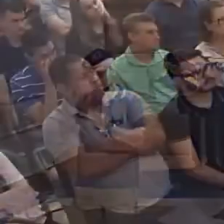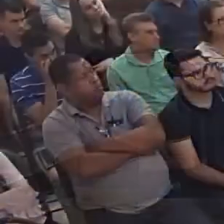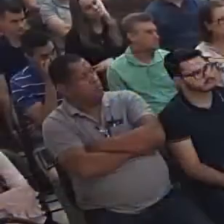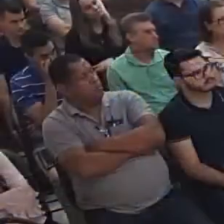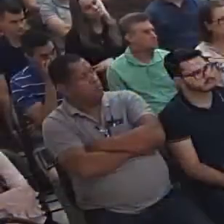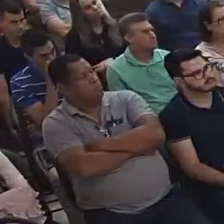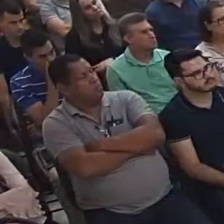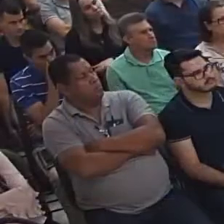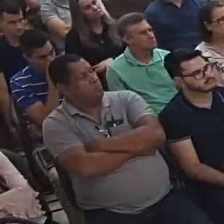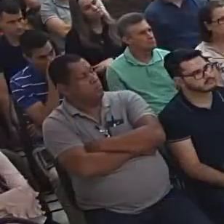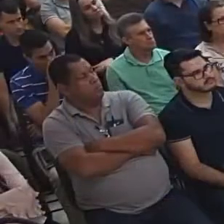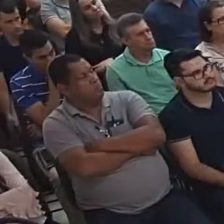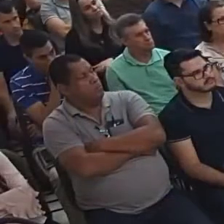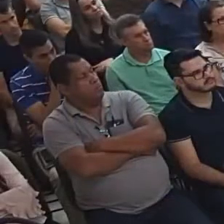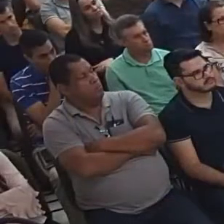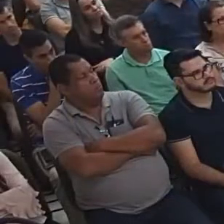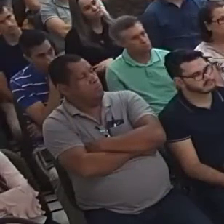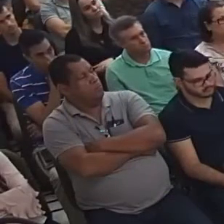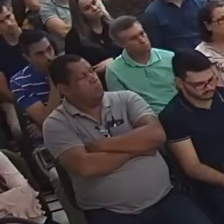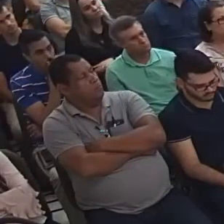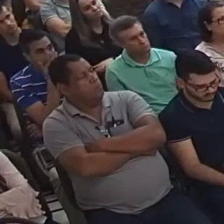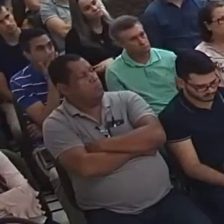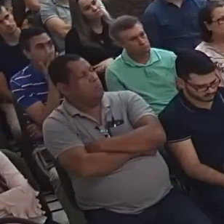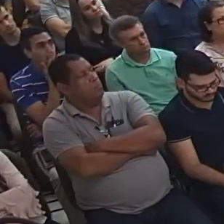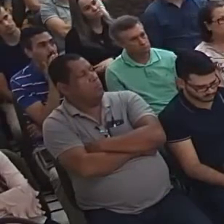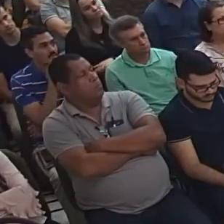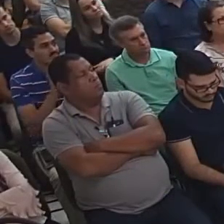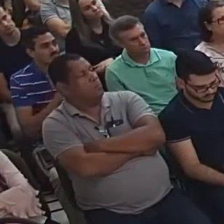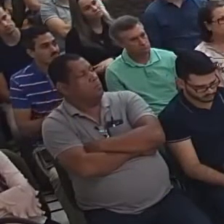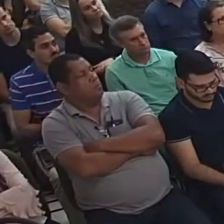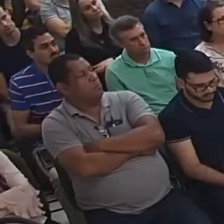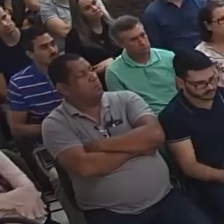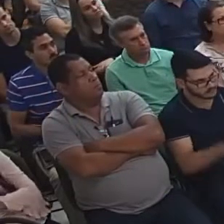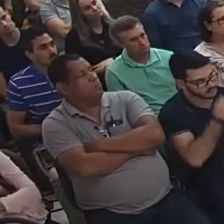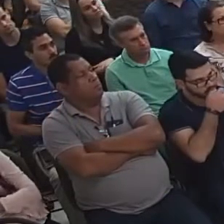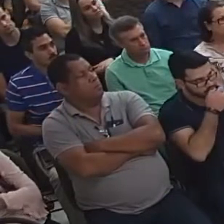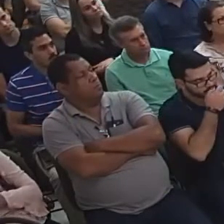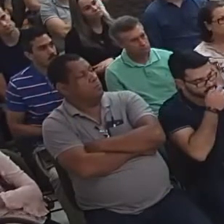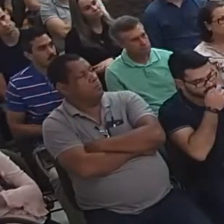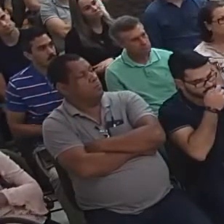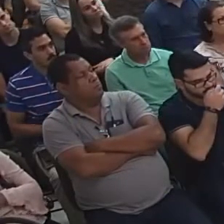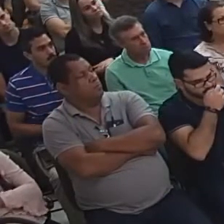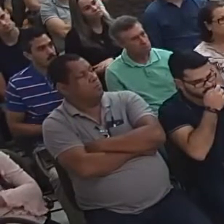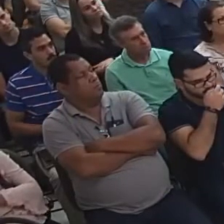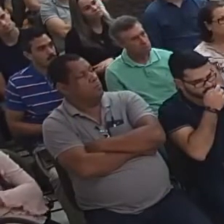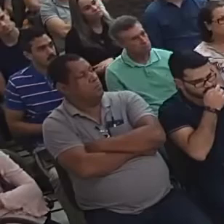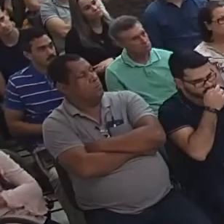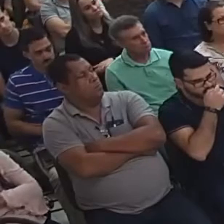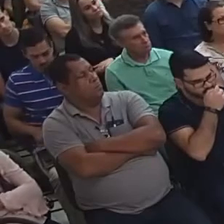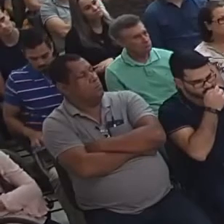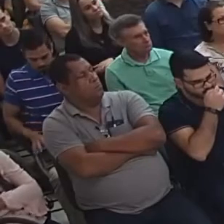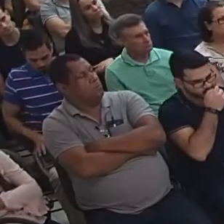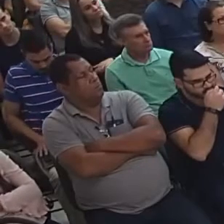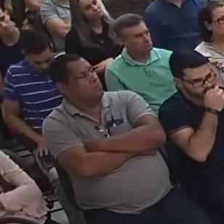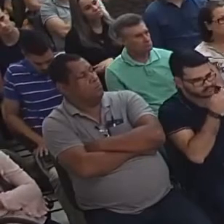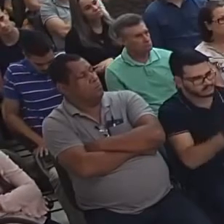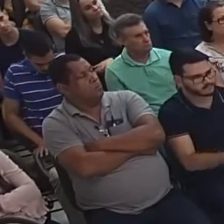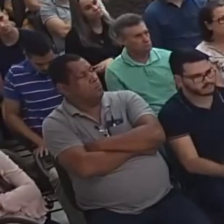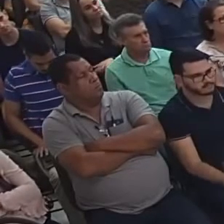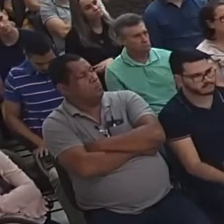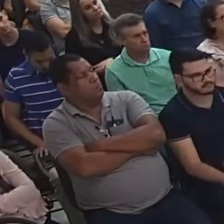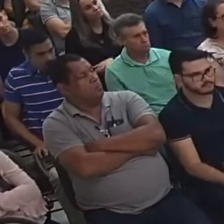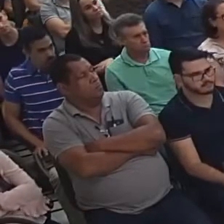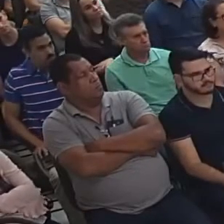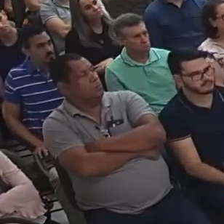Mas nós somos o maior malfazejo da sociedade para visão de alguns ou seja nossa igreja Nossa